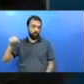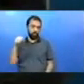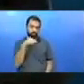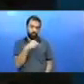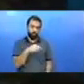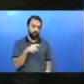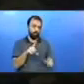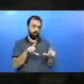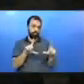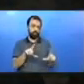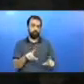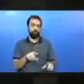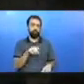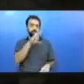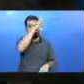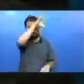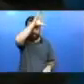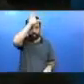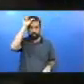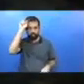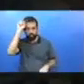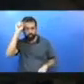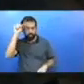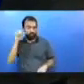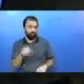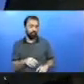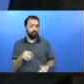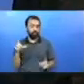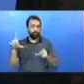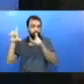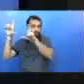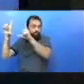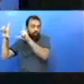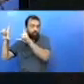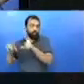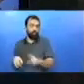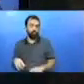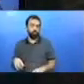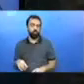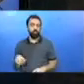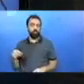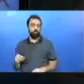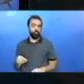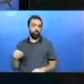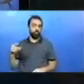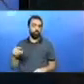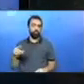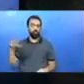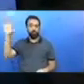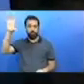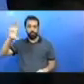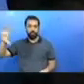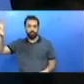do boi bumbá lá no Amazonas, na região Norte. Aqui é a festa do Bumba Meu Boi no Piauí, também na região